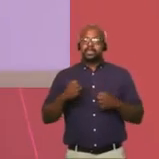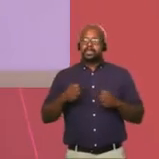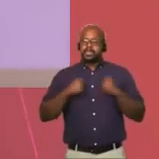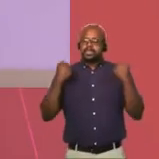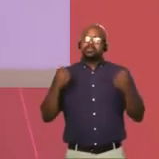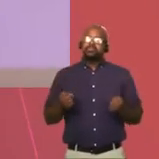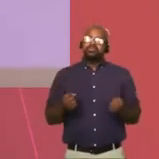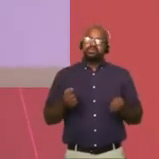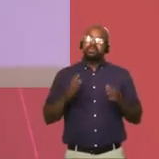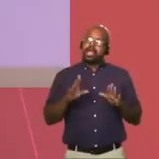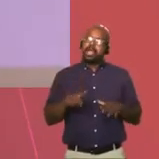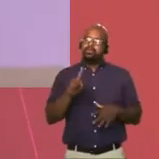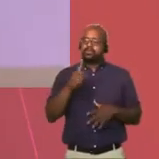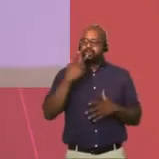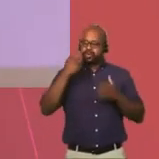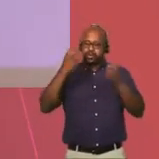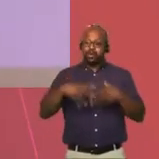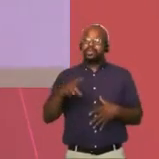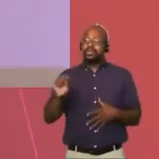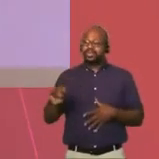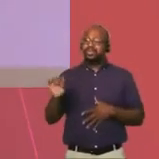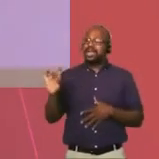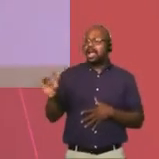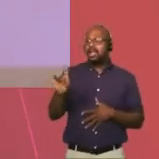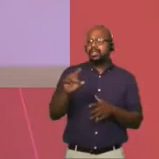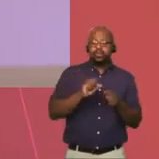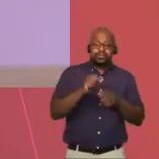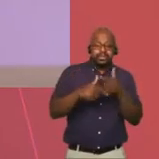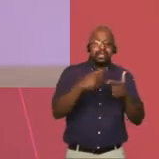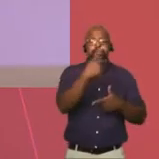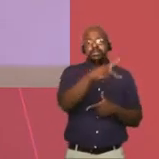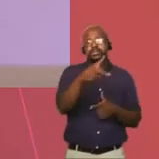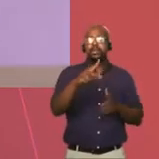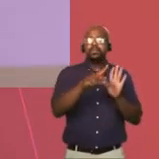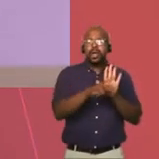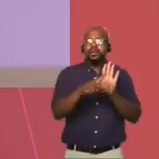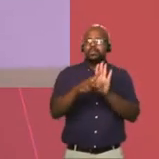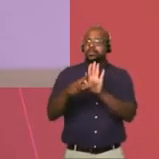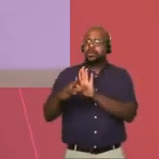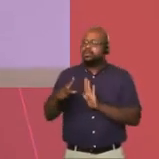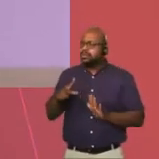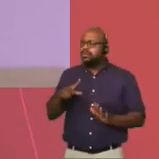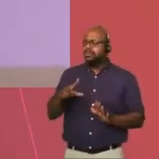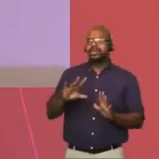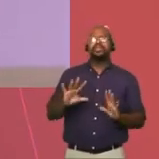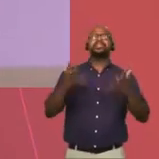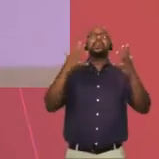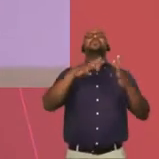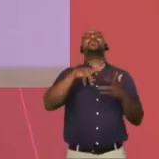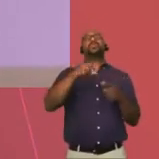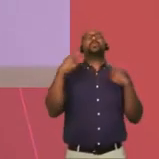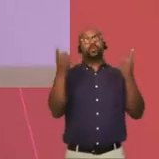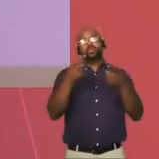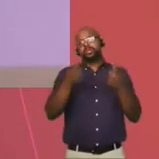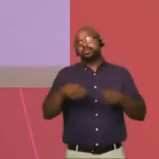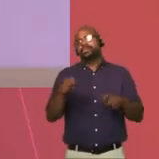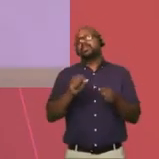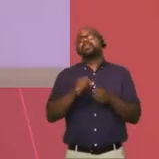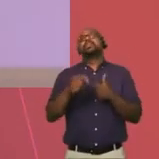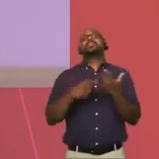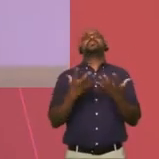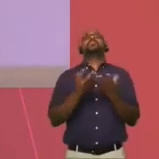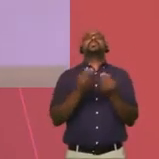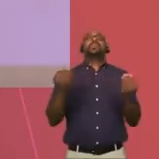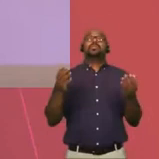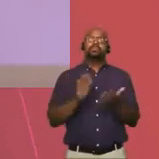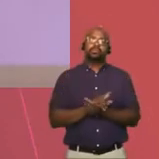né se exatamente o que o senhor falou se cada um fizer um pouquinho um pouquinho que a gente faz salva o mundo inteiro e a gente não precisa que ninguém faça um